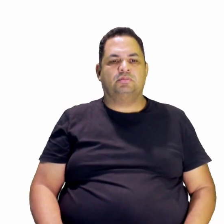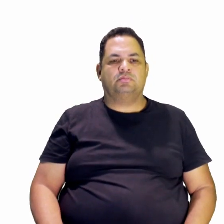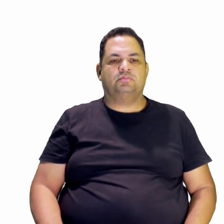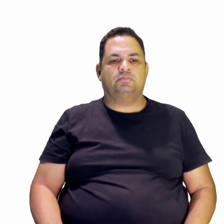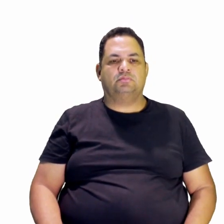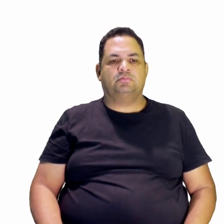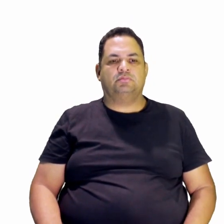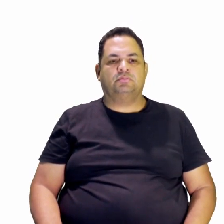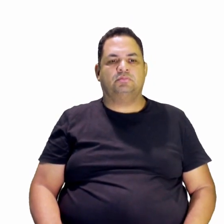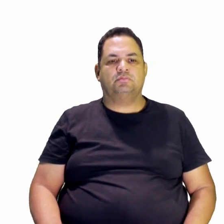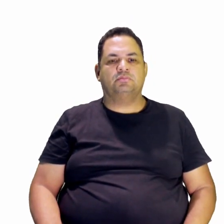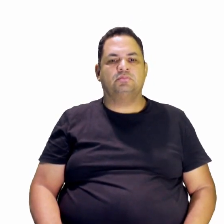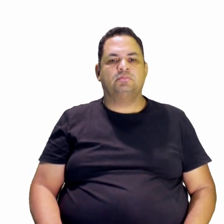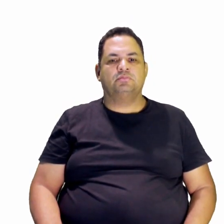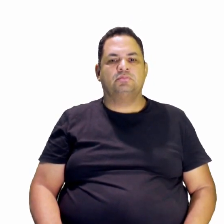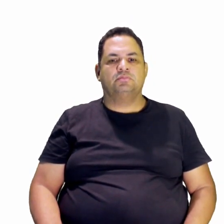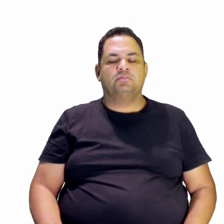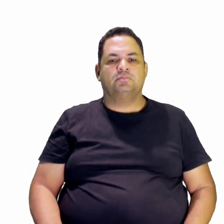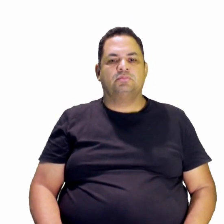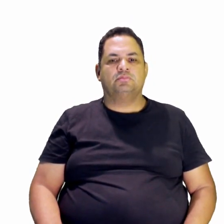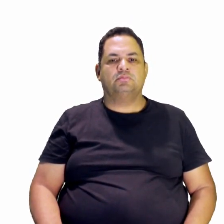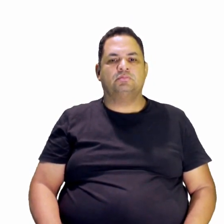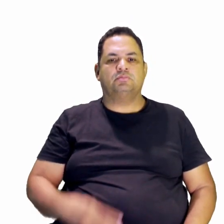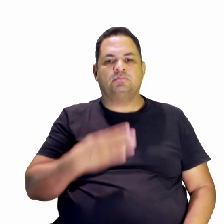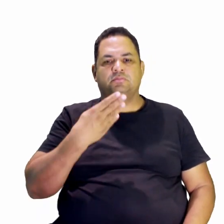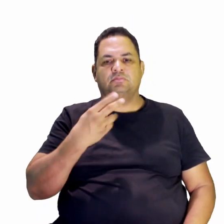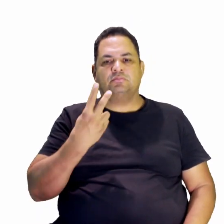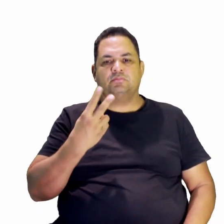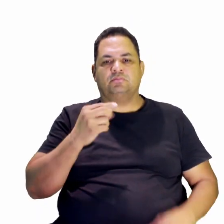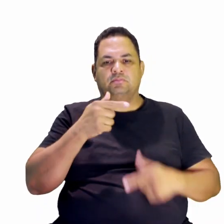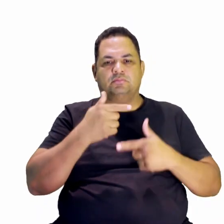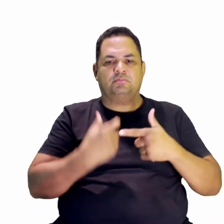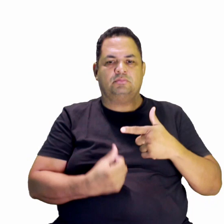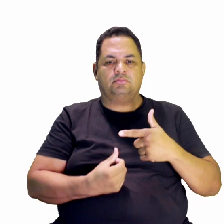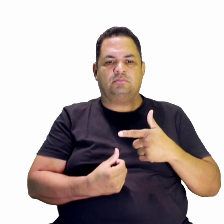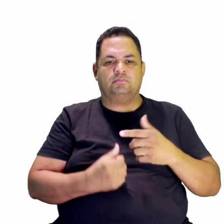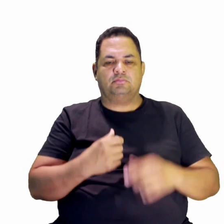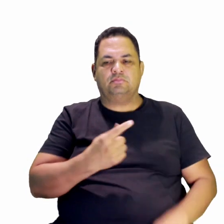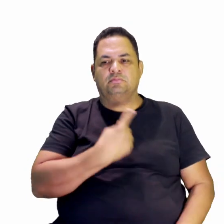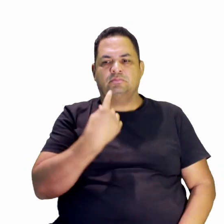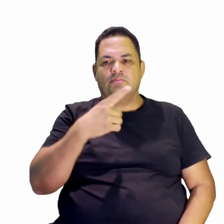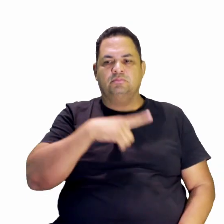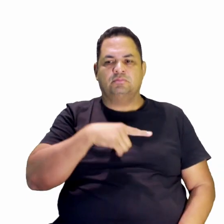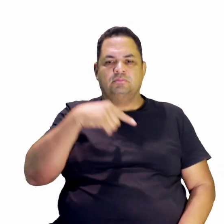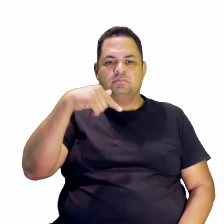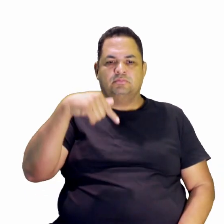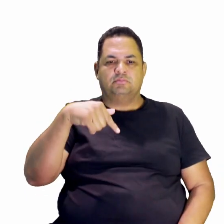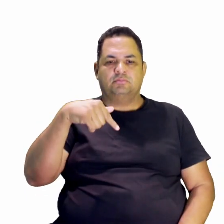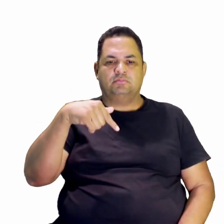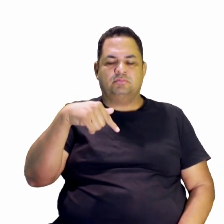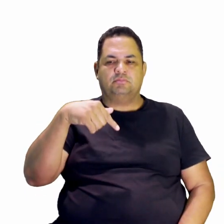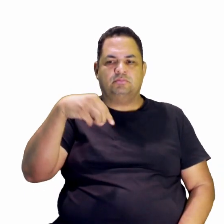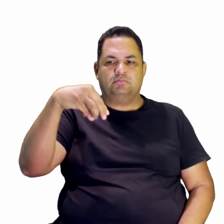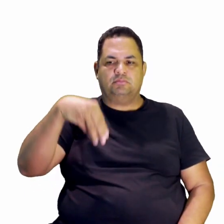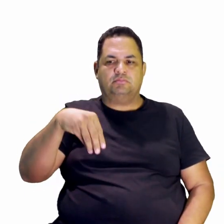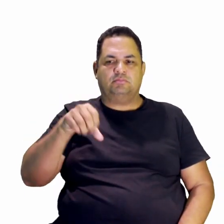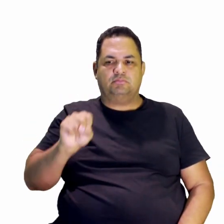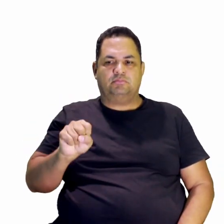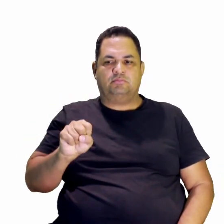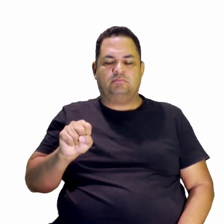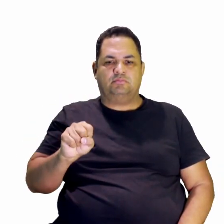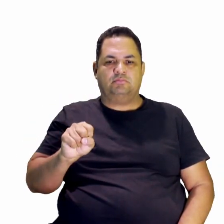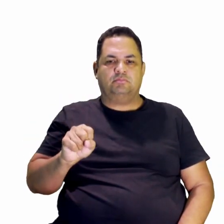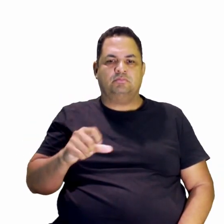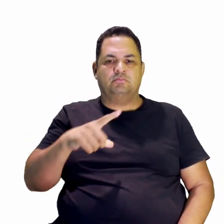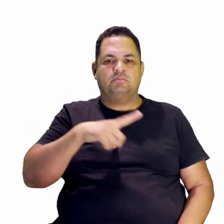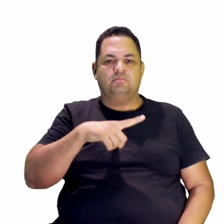dividindo, né? E aí, 42 dividido por 6, nós temos 7 metros por segundo.